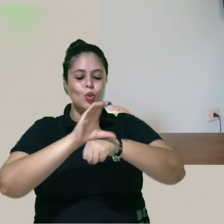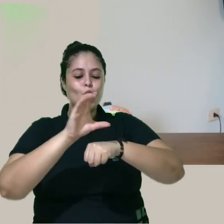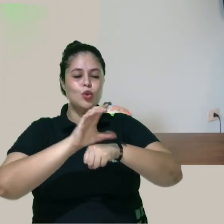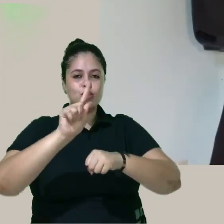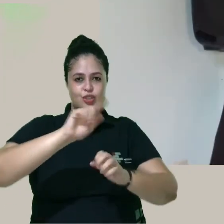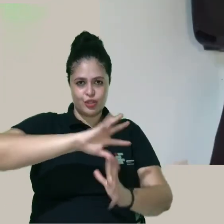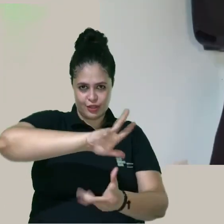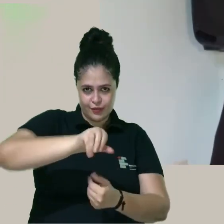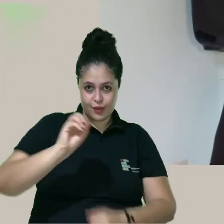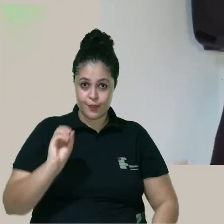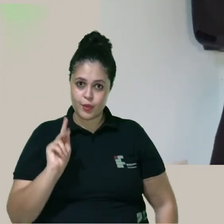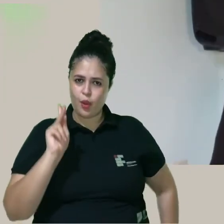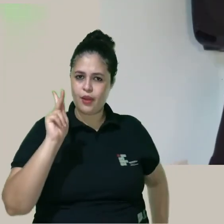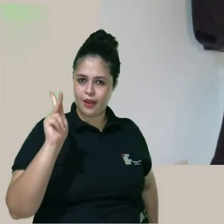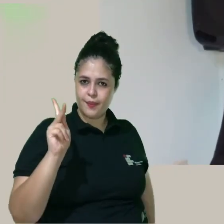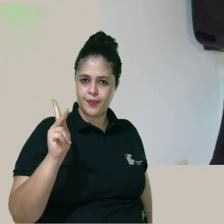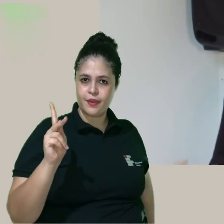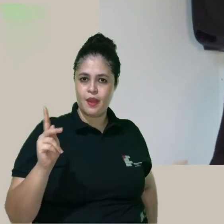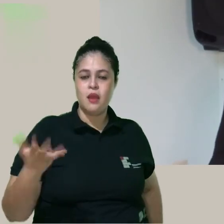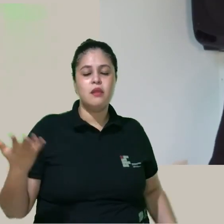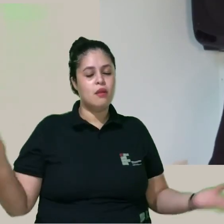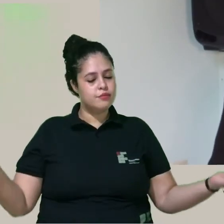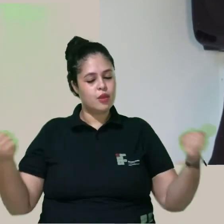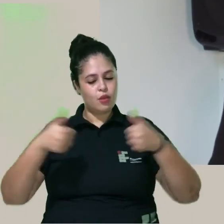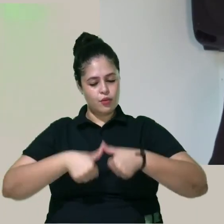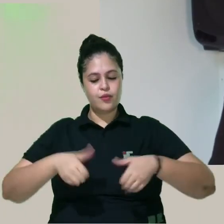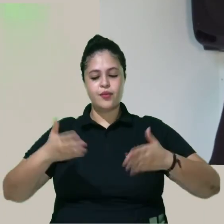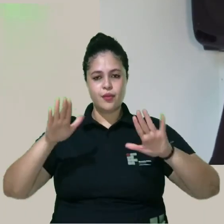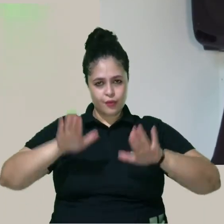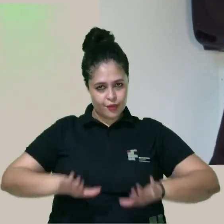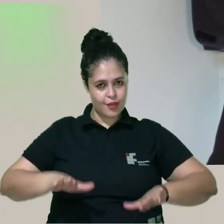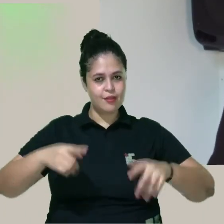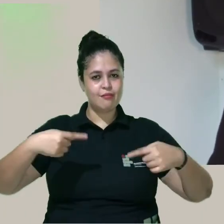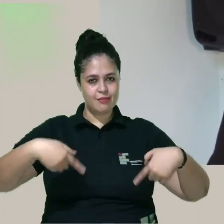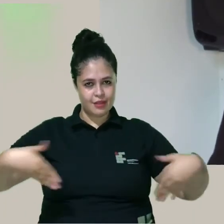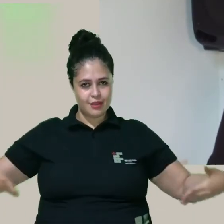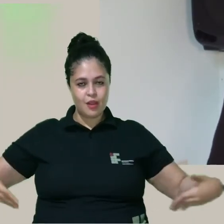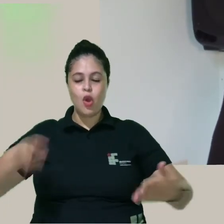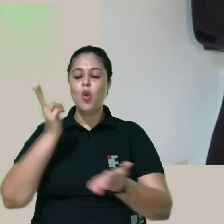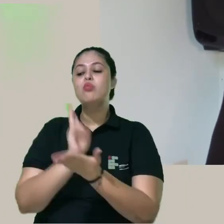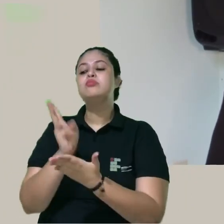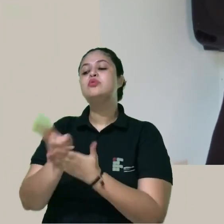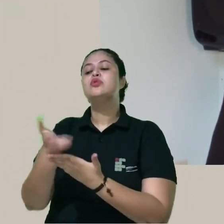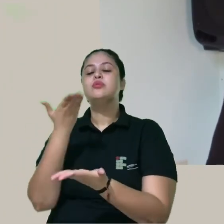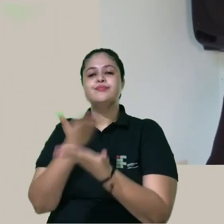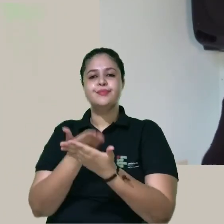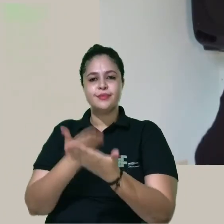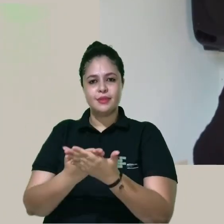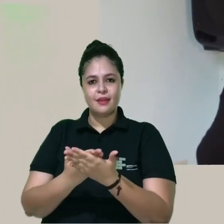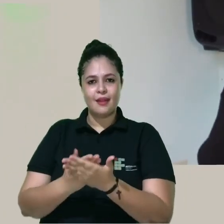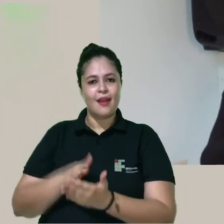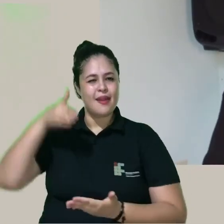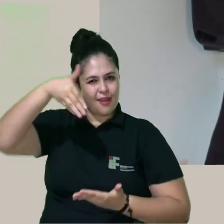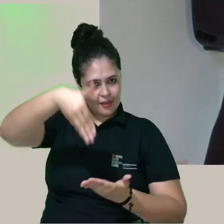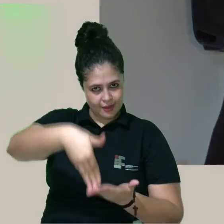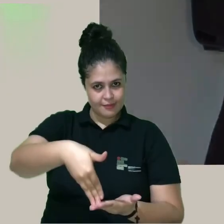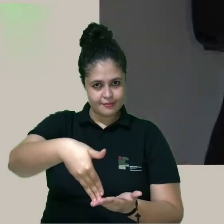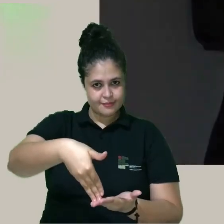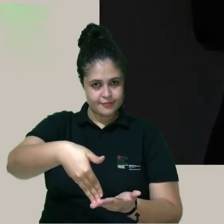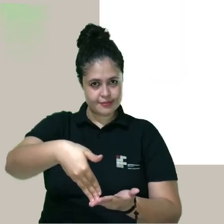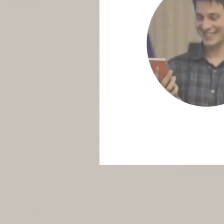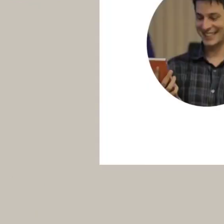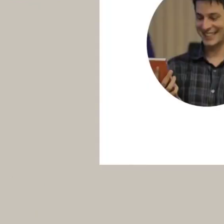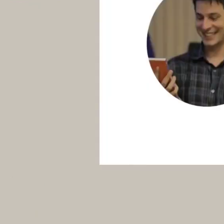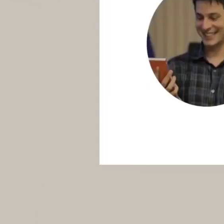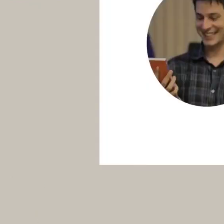de Geografia. Ok? Então, eu fico por aqui. Vamos seguir os estudos e até a próxima.